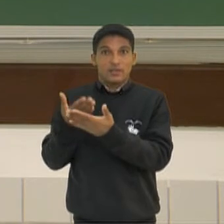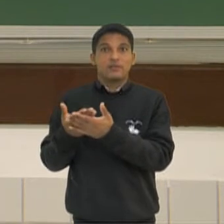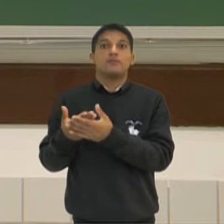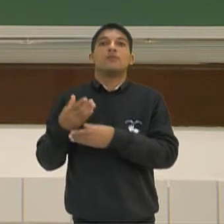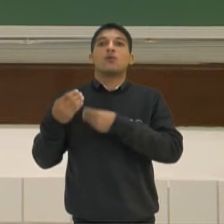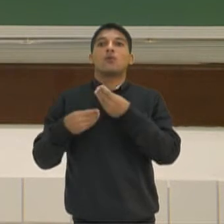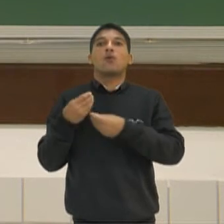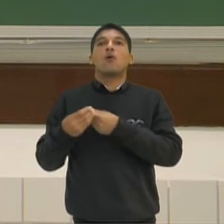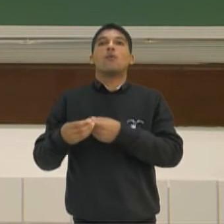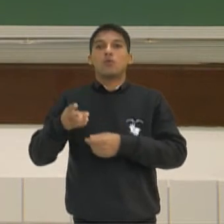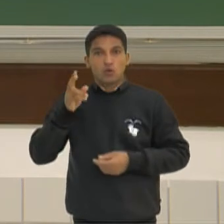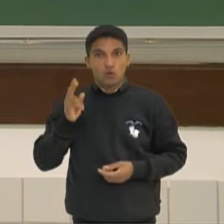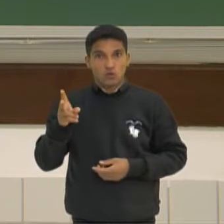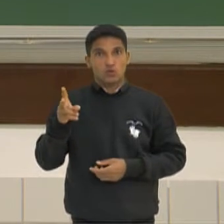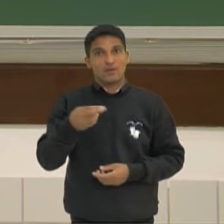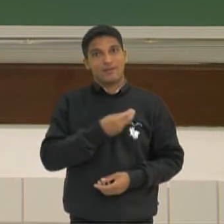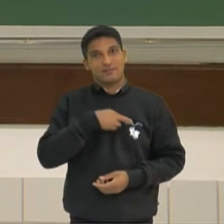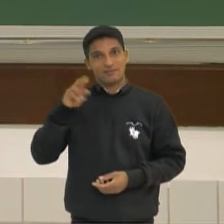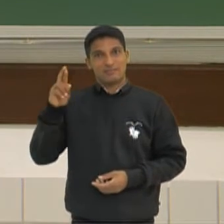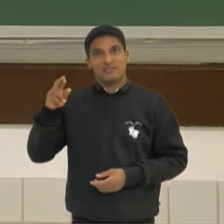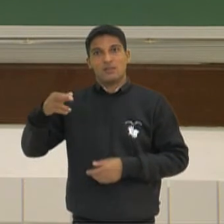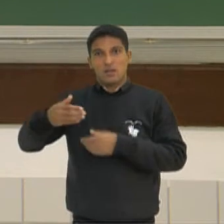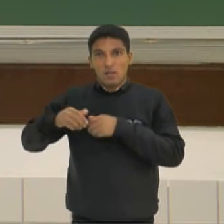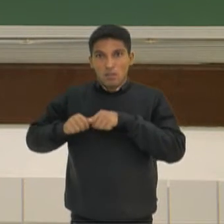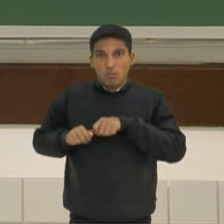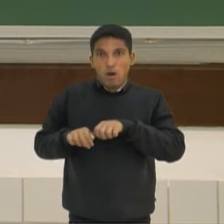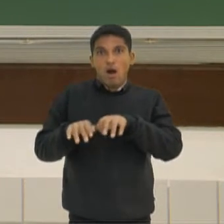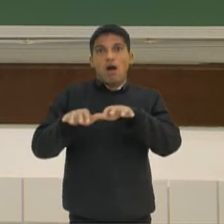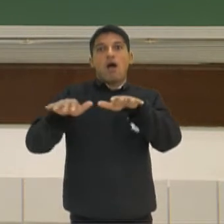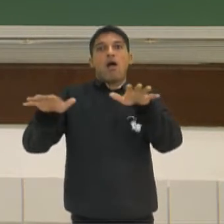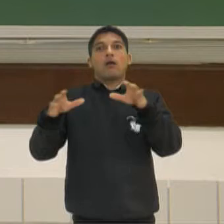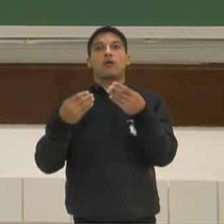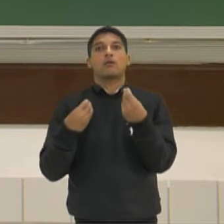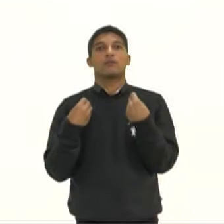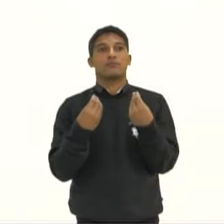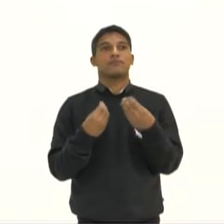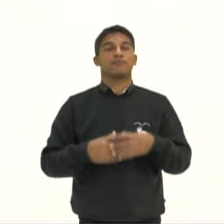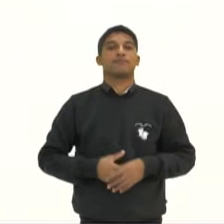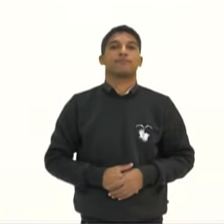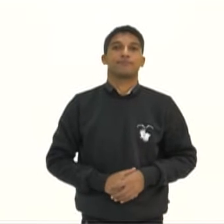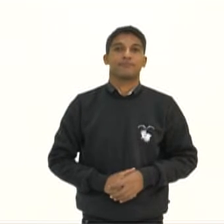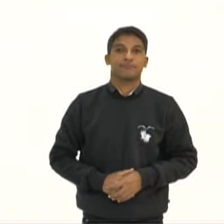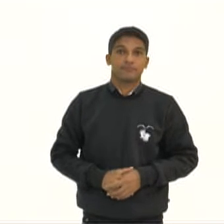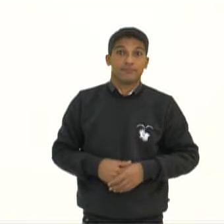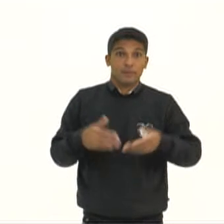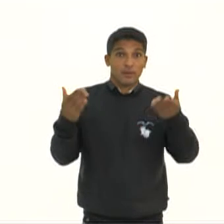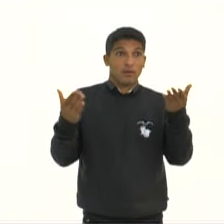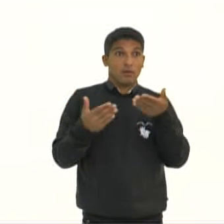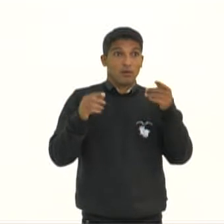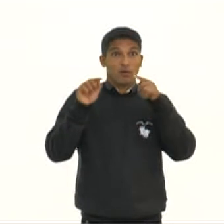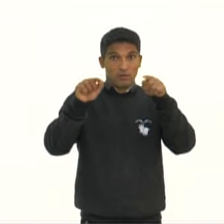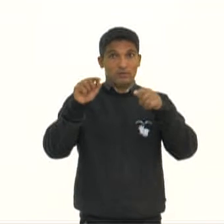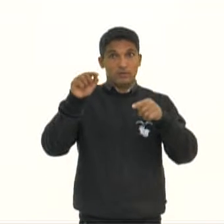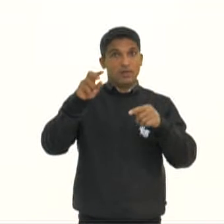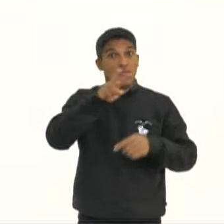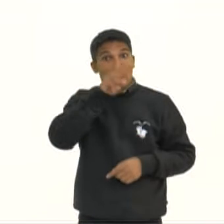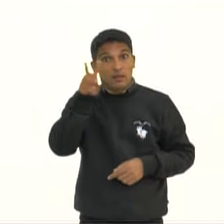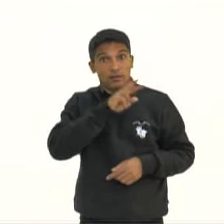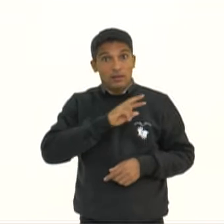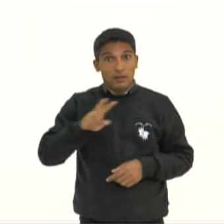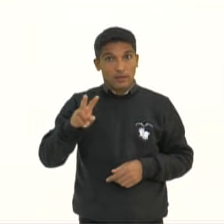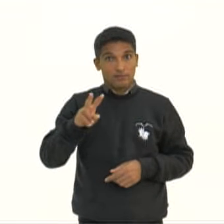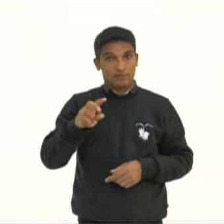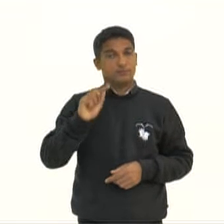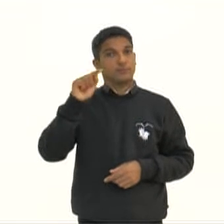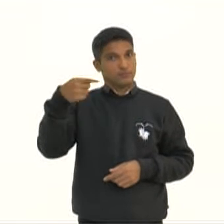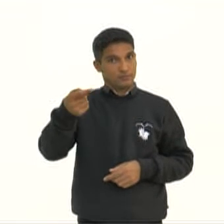islamismo. O nosso primeiro quiz, então, está aqui. Eu quero que vocês leiam com atenção e a gente já retorna para ver qual